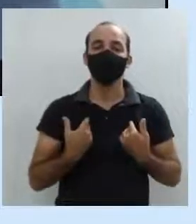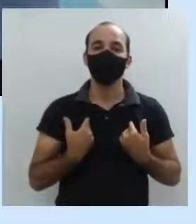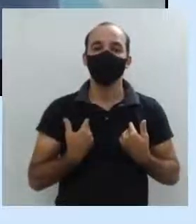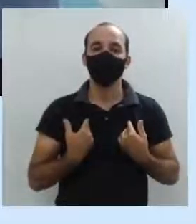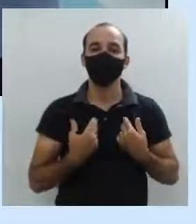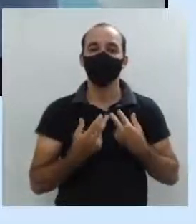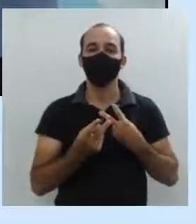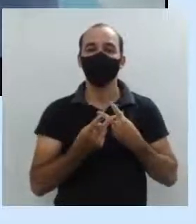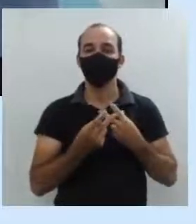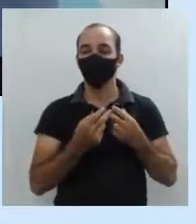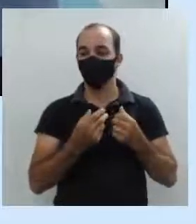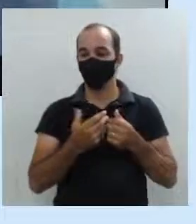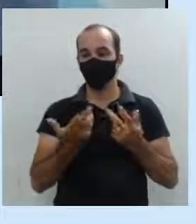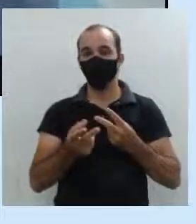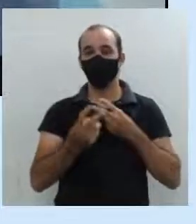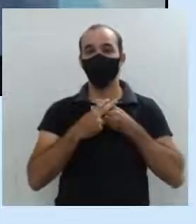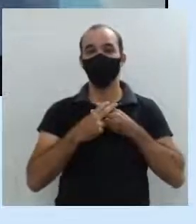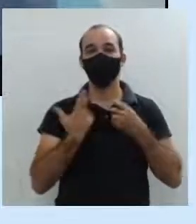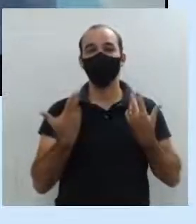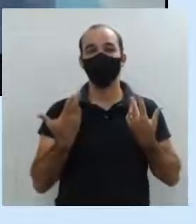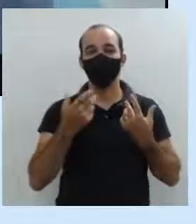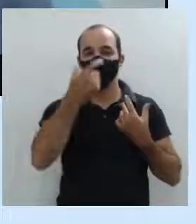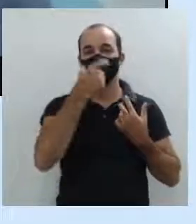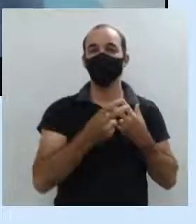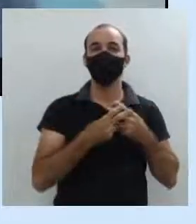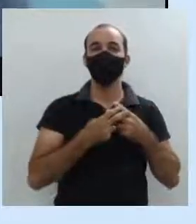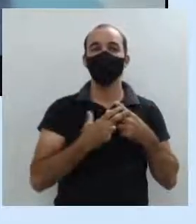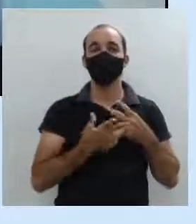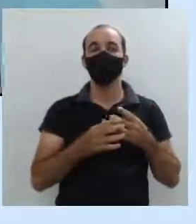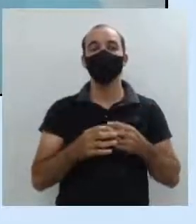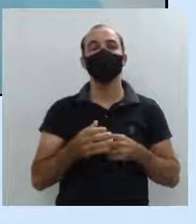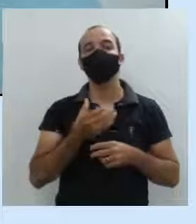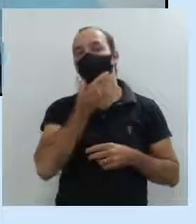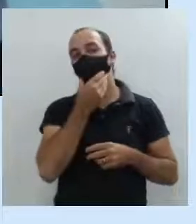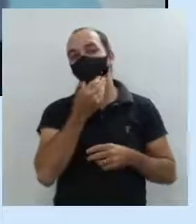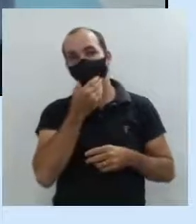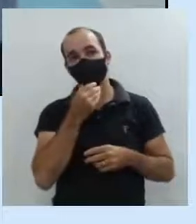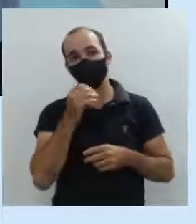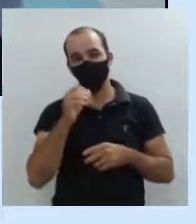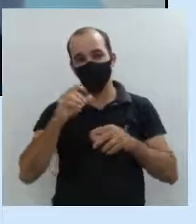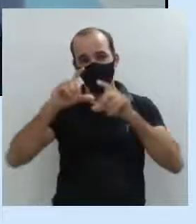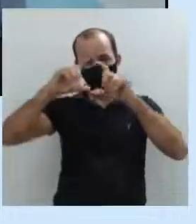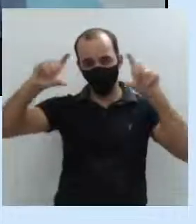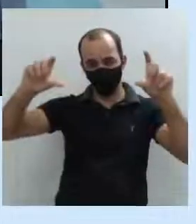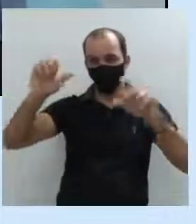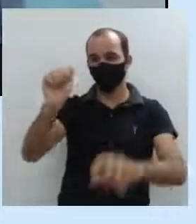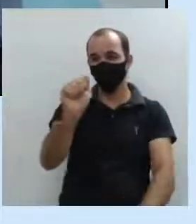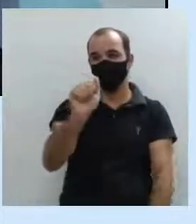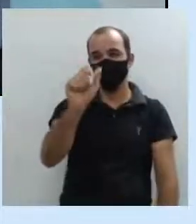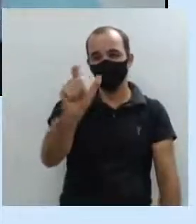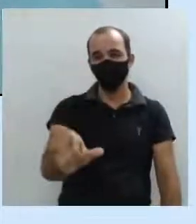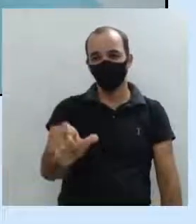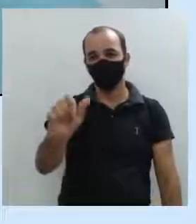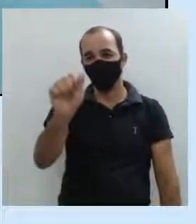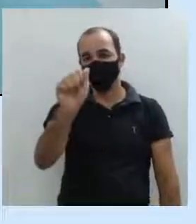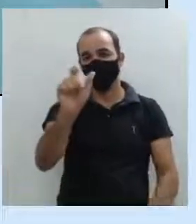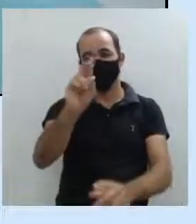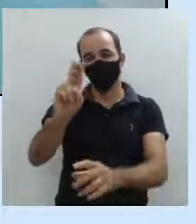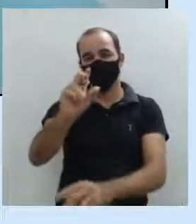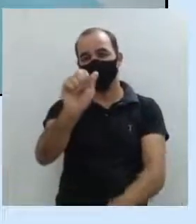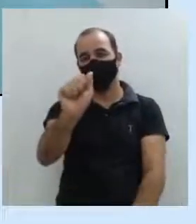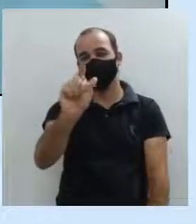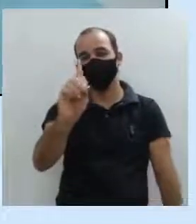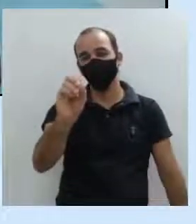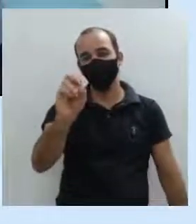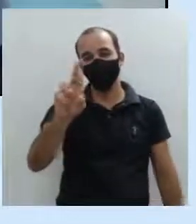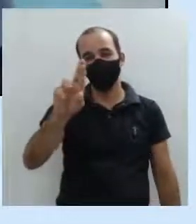soberanos. Como a indústria... Olha, antes de eu ler a frase toda, preste atenção nesse pedacinho da